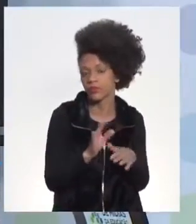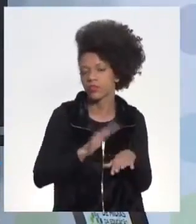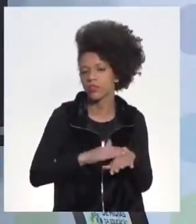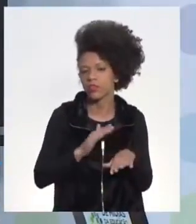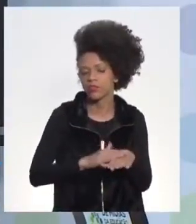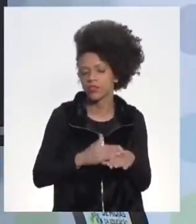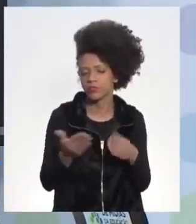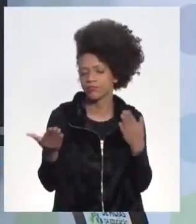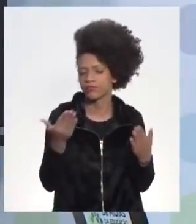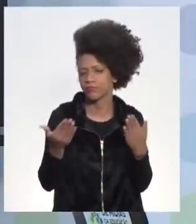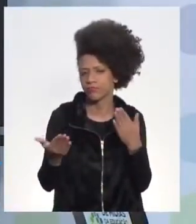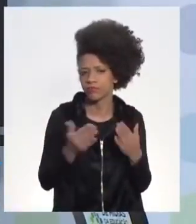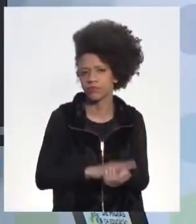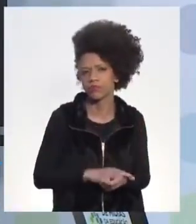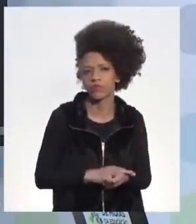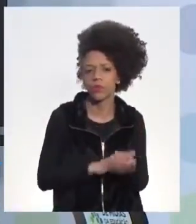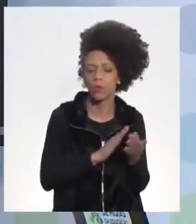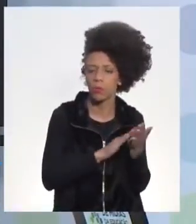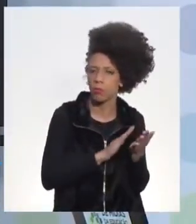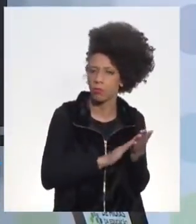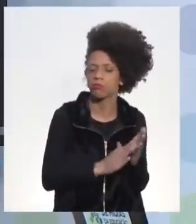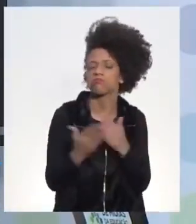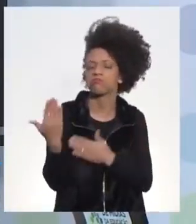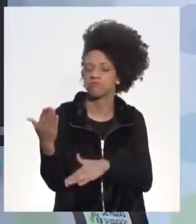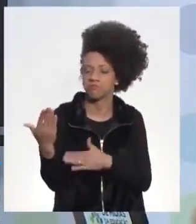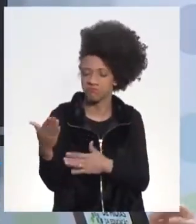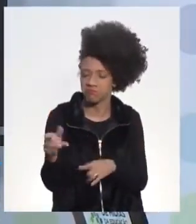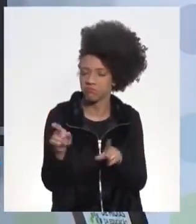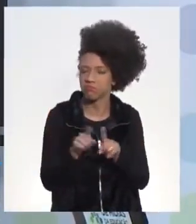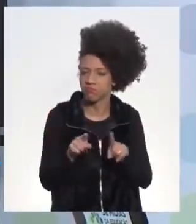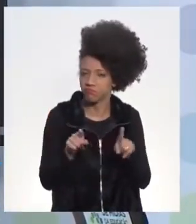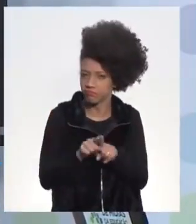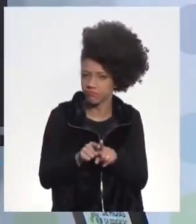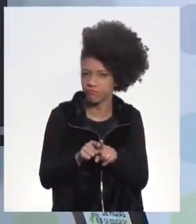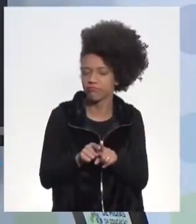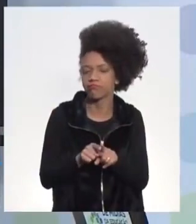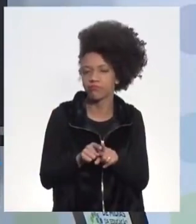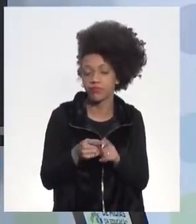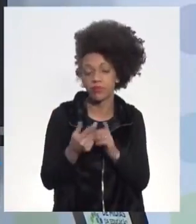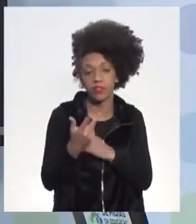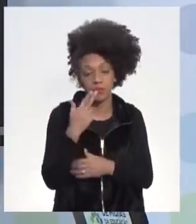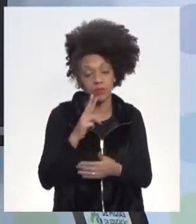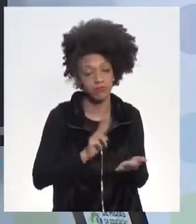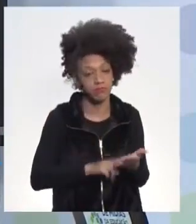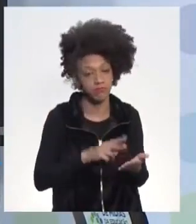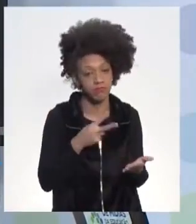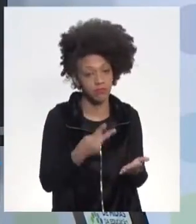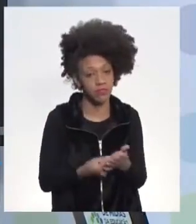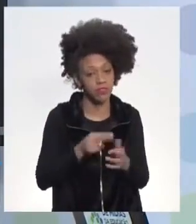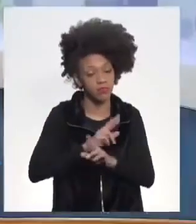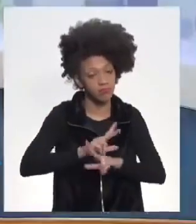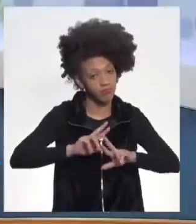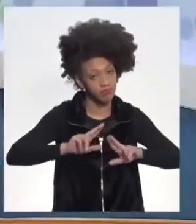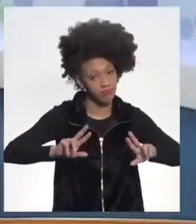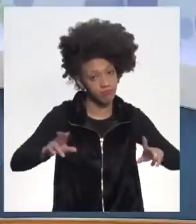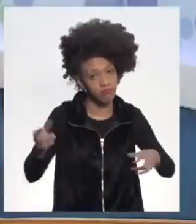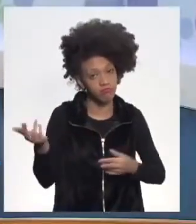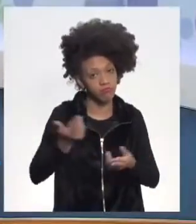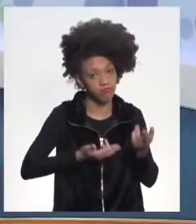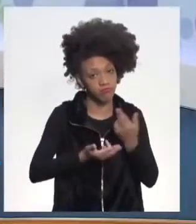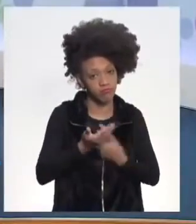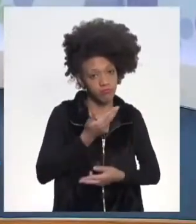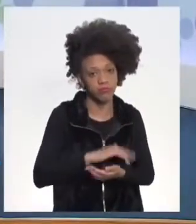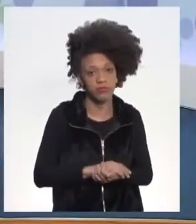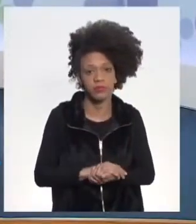análise. Os parabéns que ele deu, eu também estendo à minha pessoa, porque eu acho que essa interpretação e as diferentes